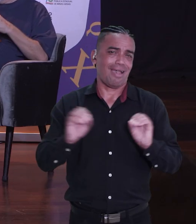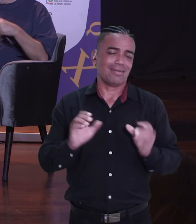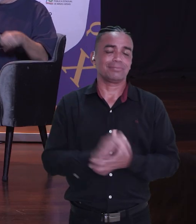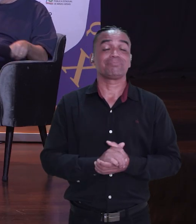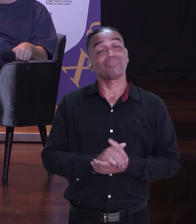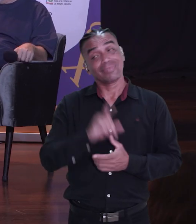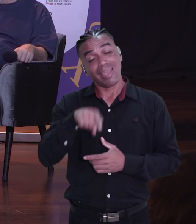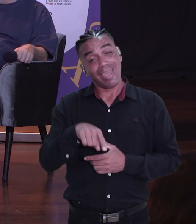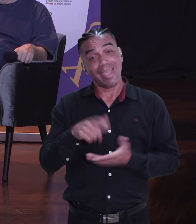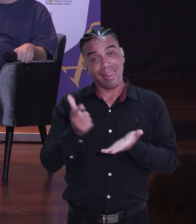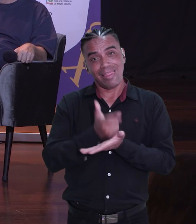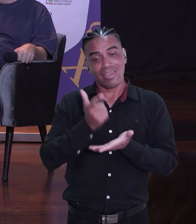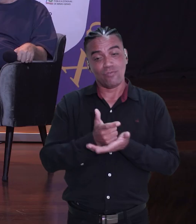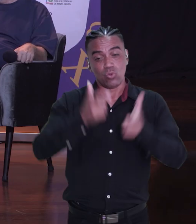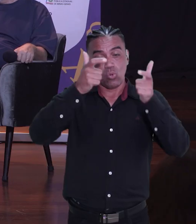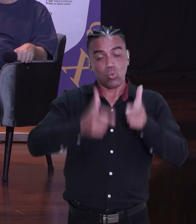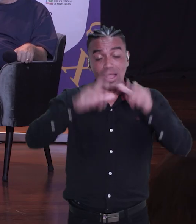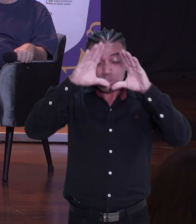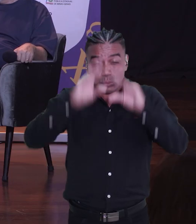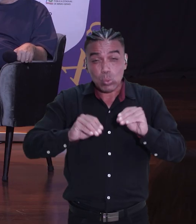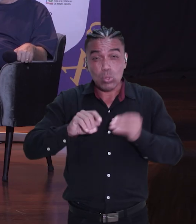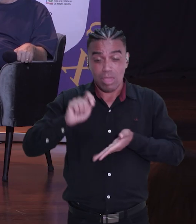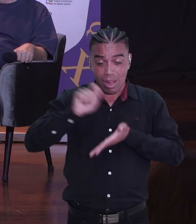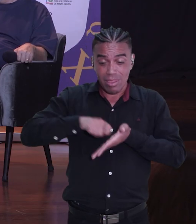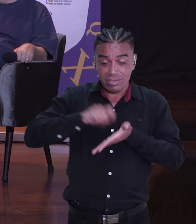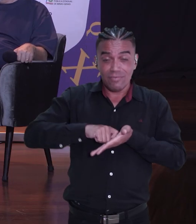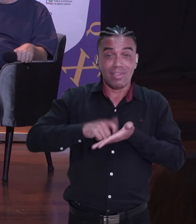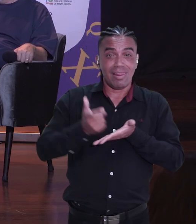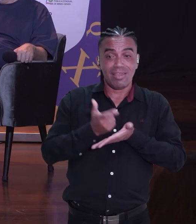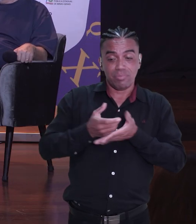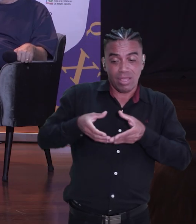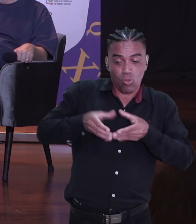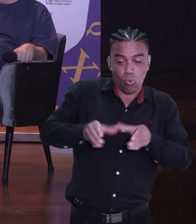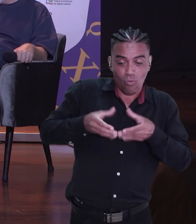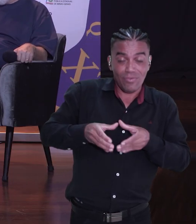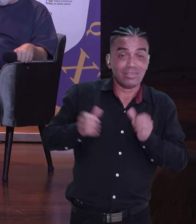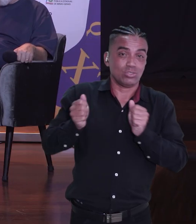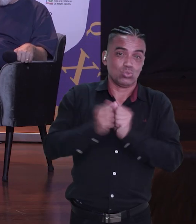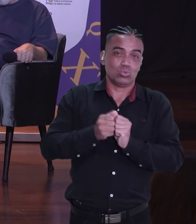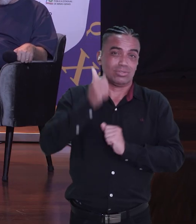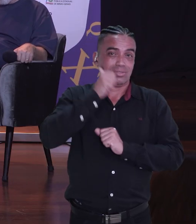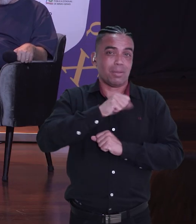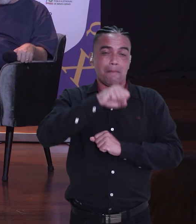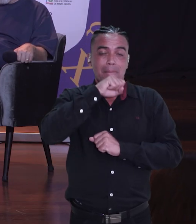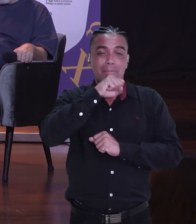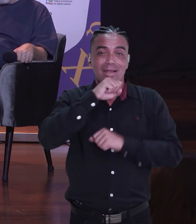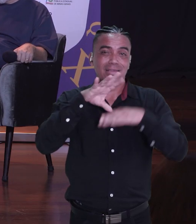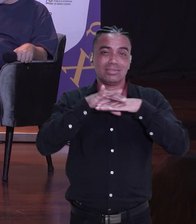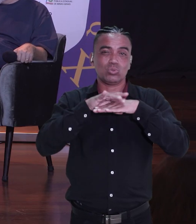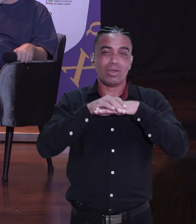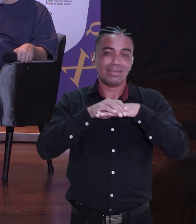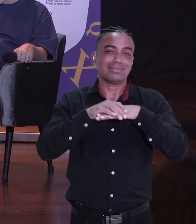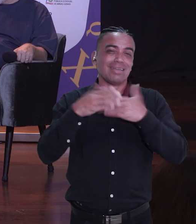retoque. Realmente O Lugar Escuro é um livro que eu escrevi sobre a minha convivência com a minha mãe